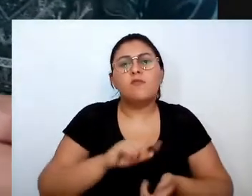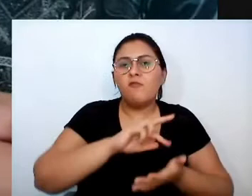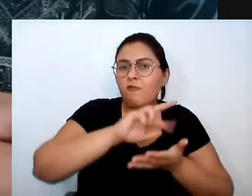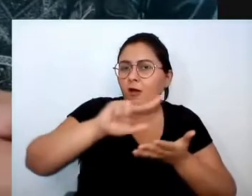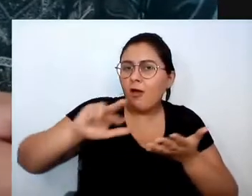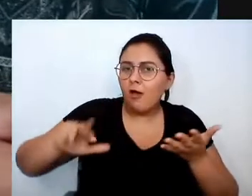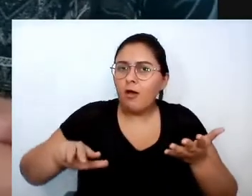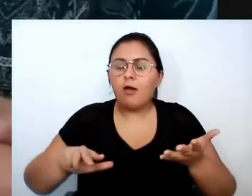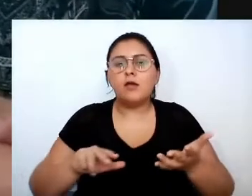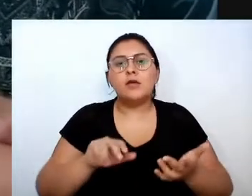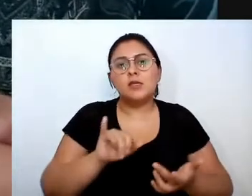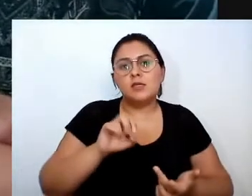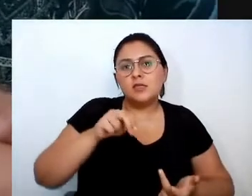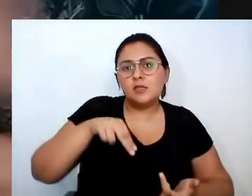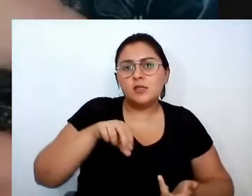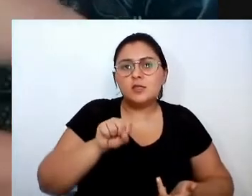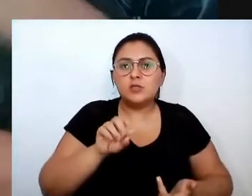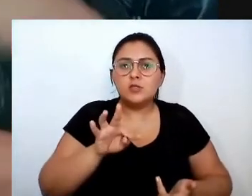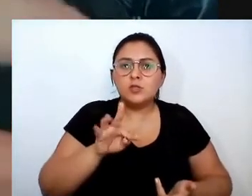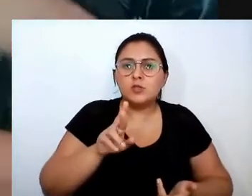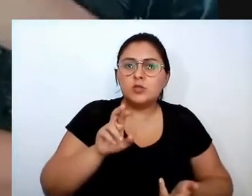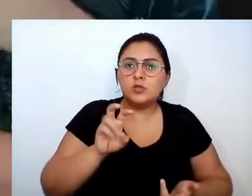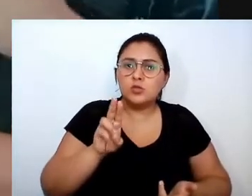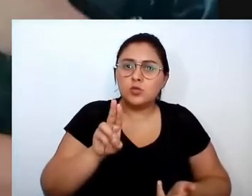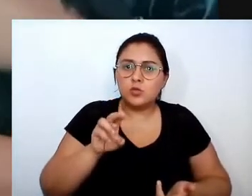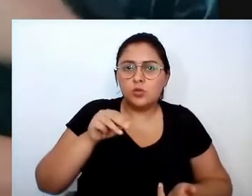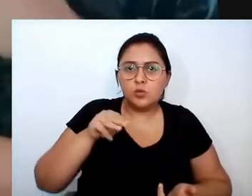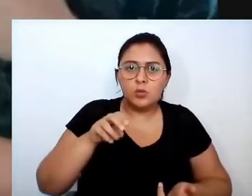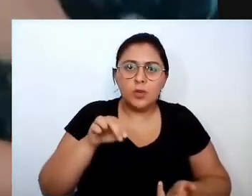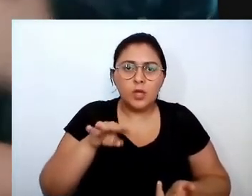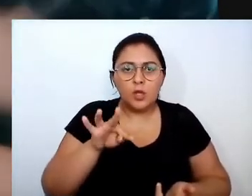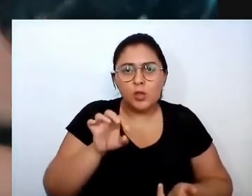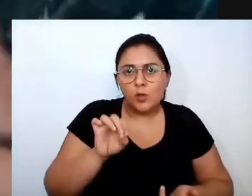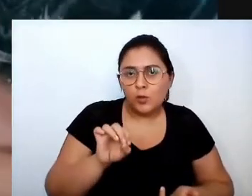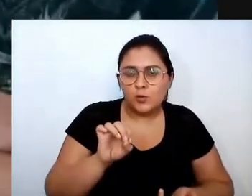E, né, tem tudo para alcançar todos esses objetivos aí.